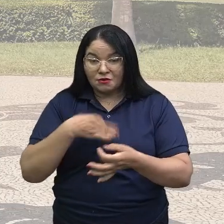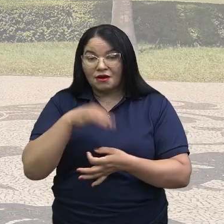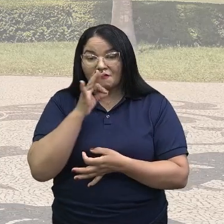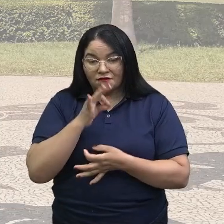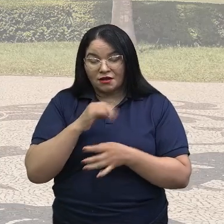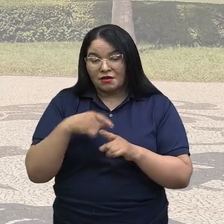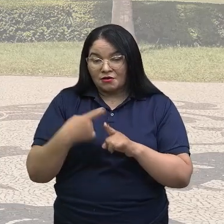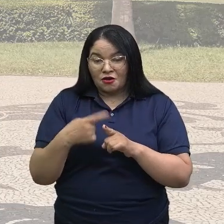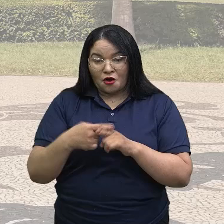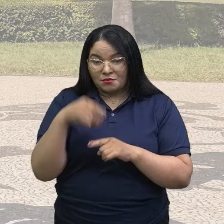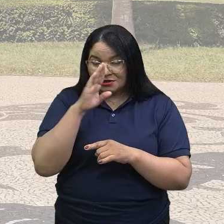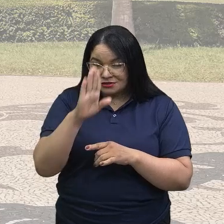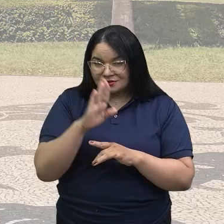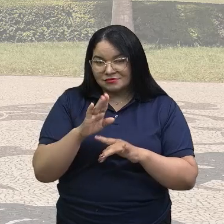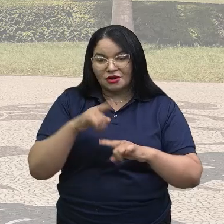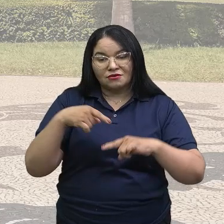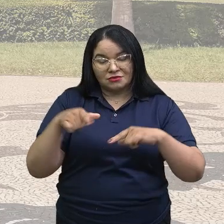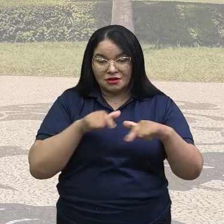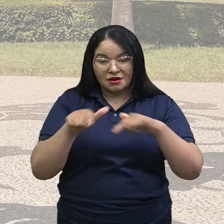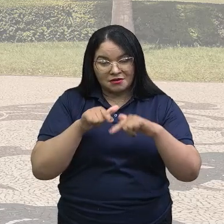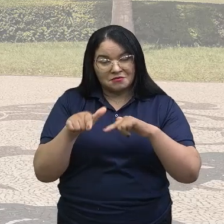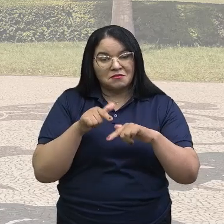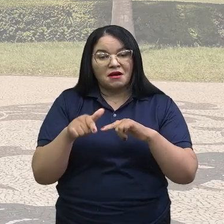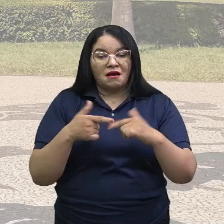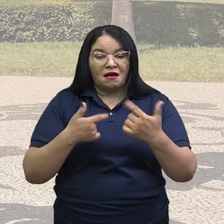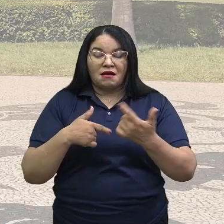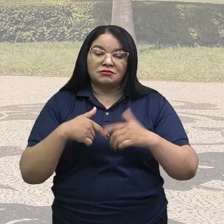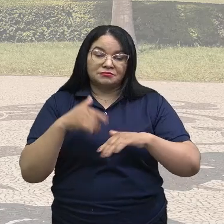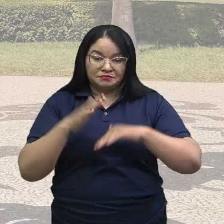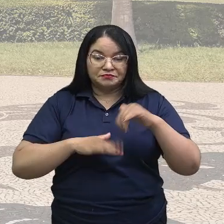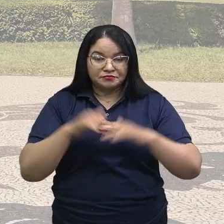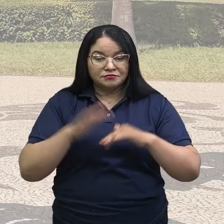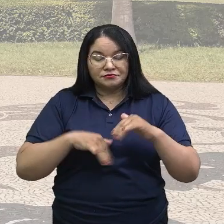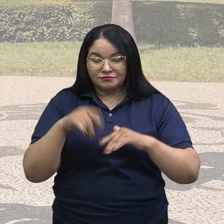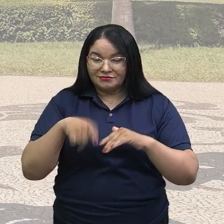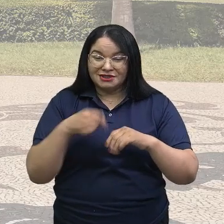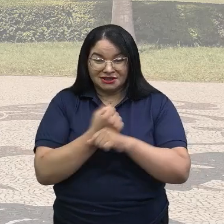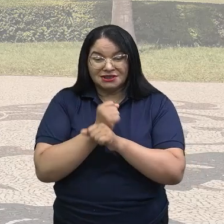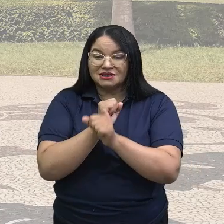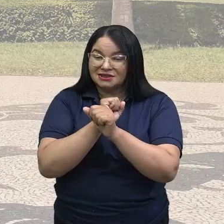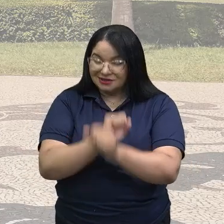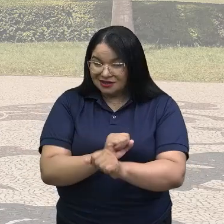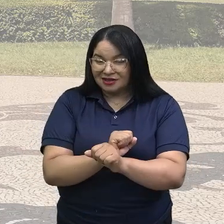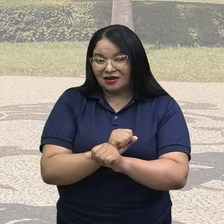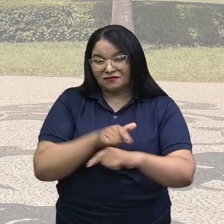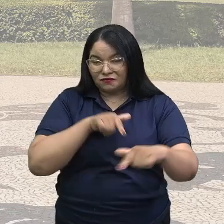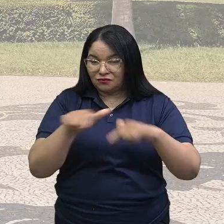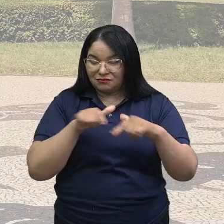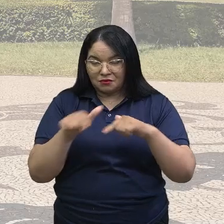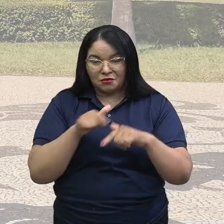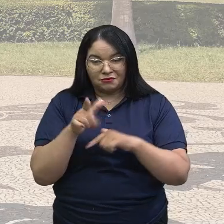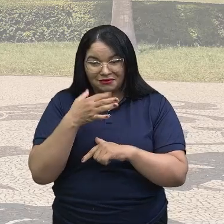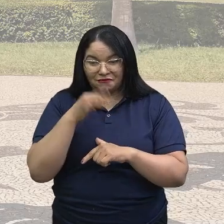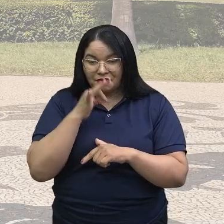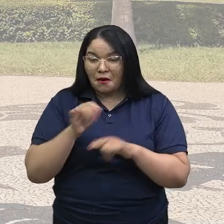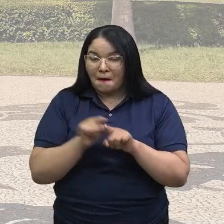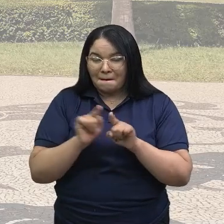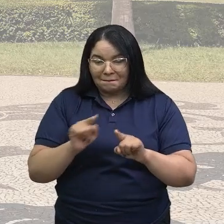a principal mão de obra utilizada nesse processo é a escravizada. Mas tudo vai mudar no